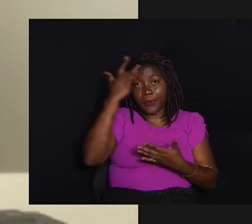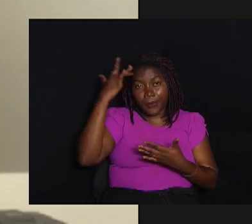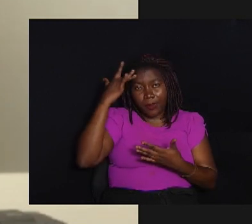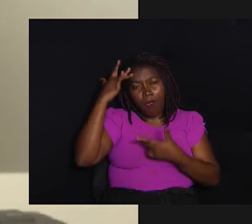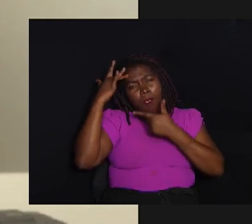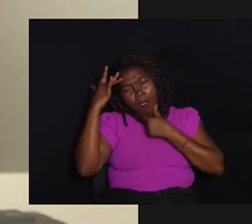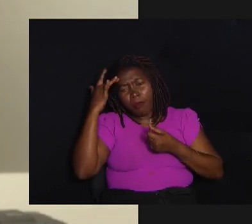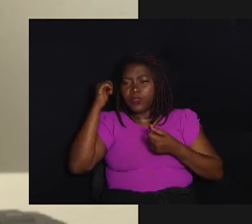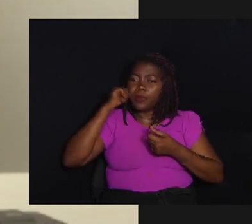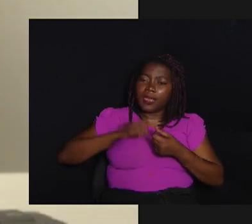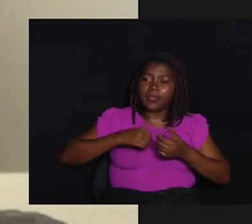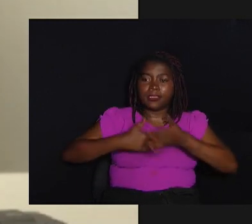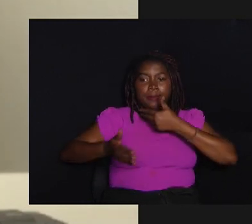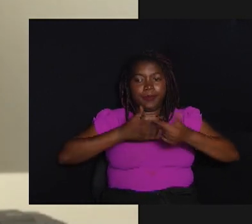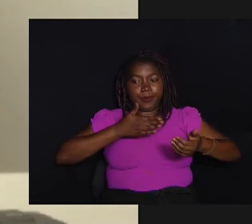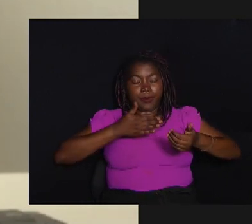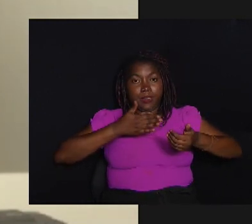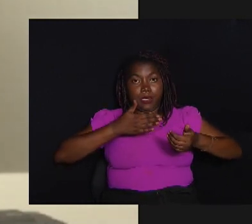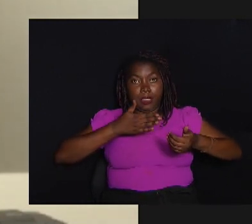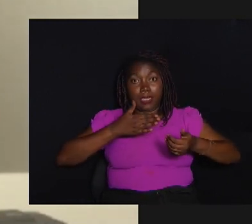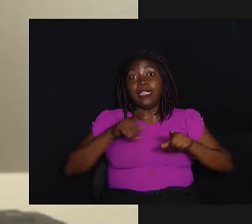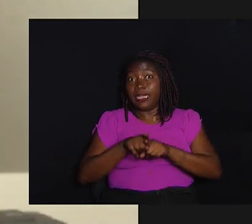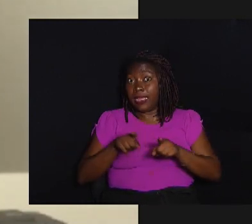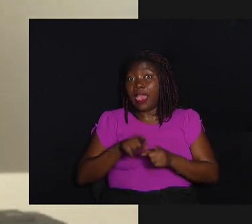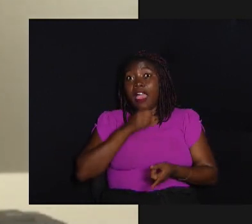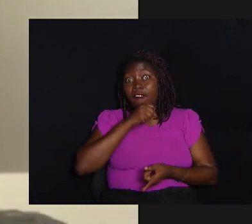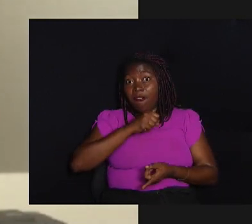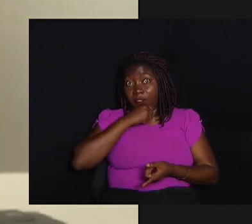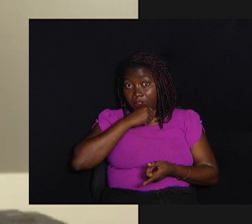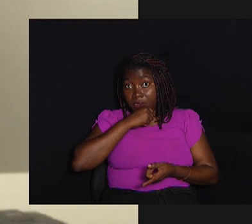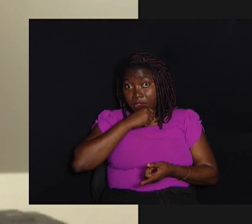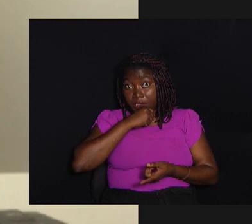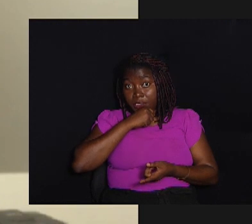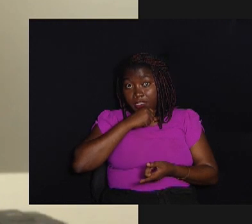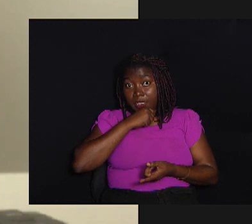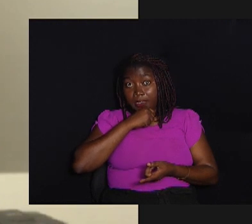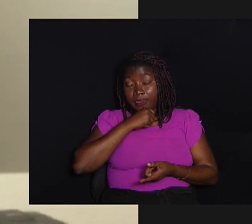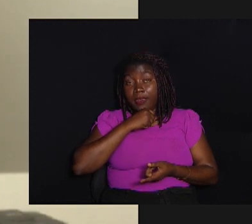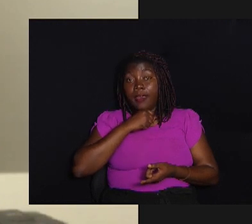mulheres, independente de genitor ou genitora, e avós também, já advoguei com avós,